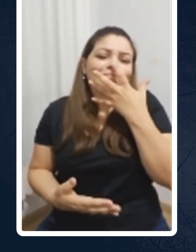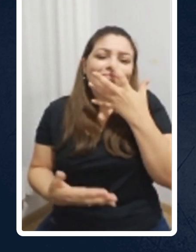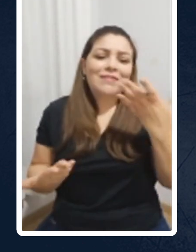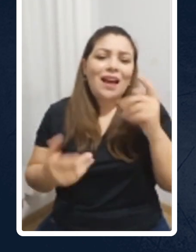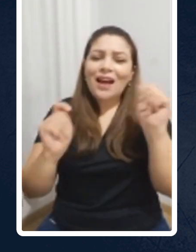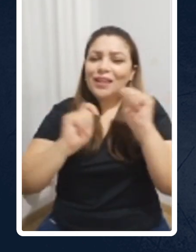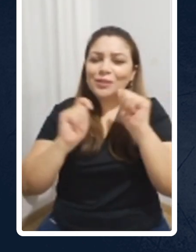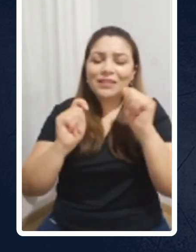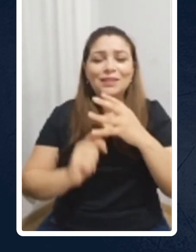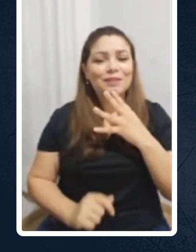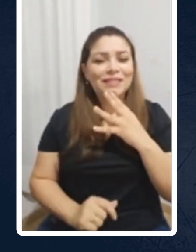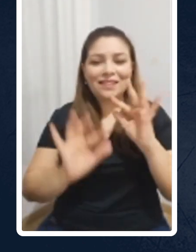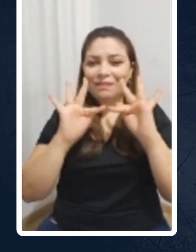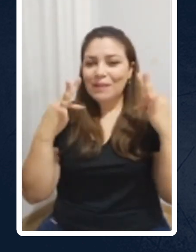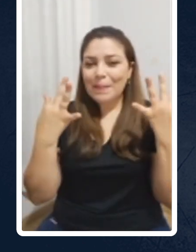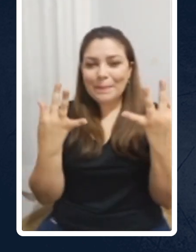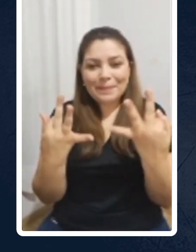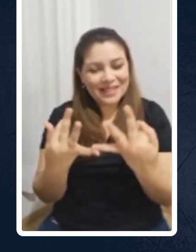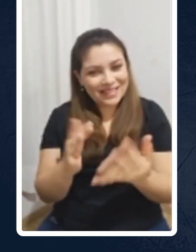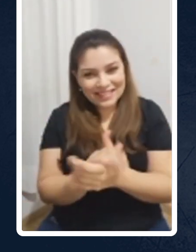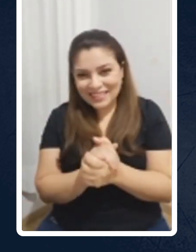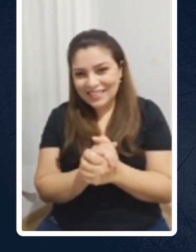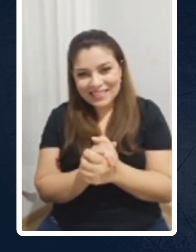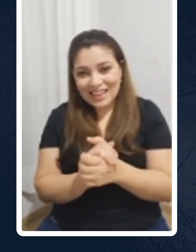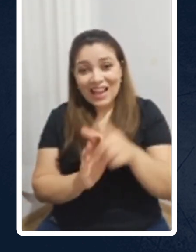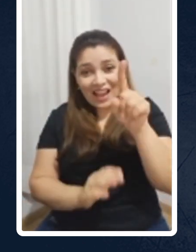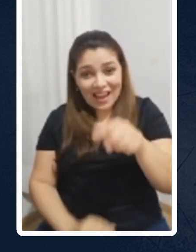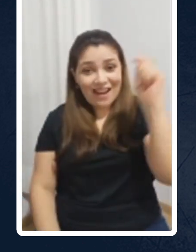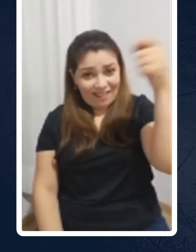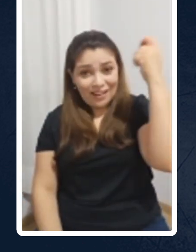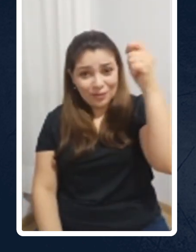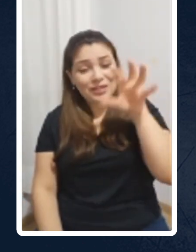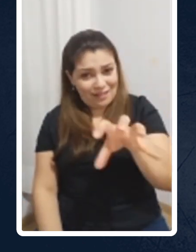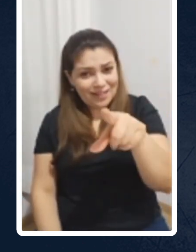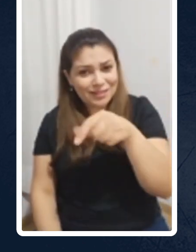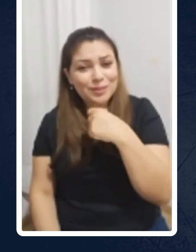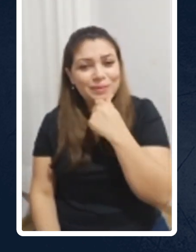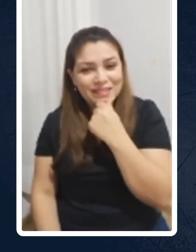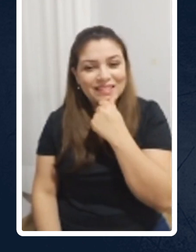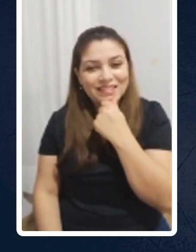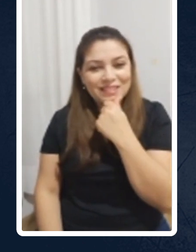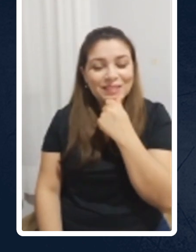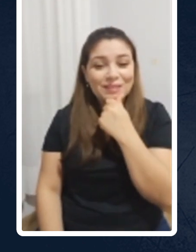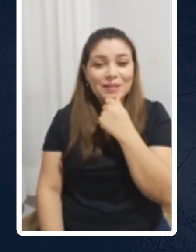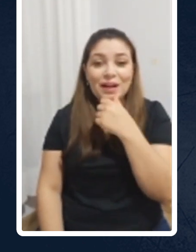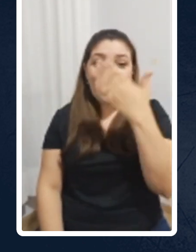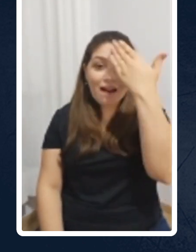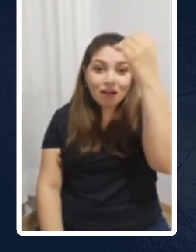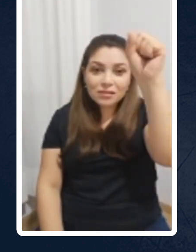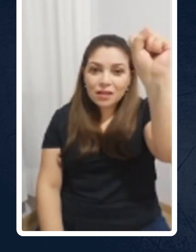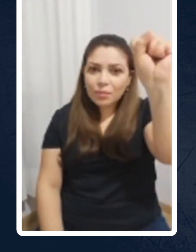família. É gaúcha, é isso mesmo. Quanta sabedoria. Adorei.